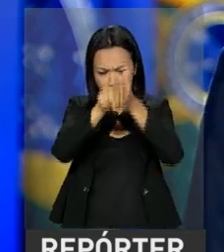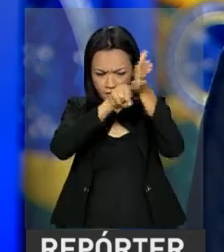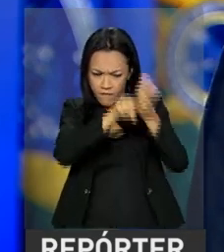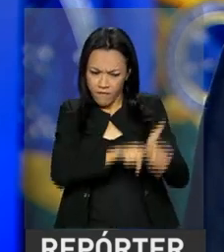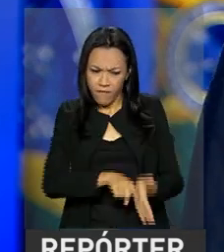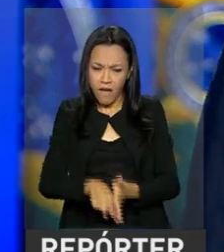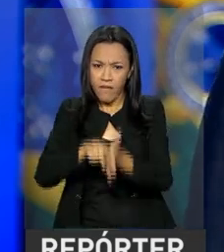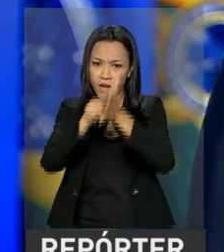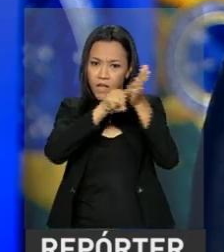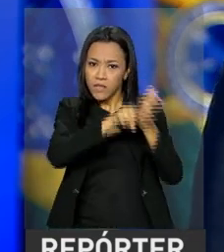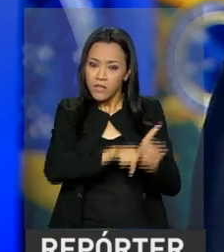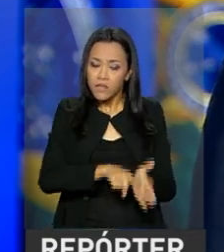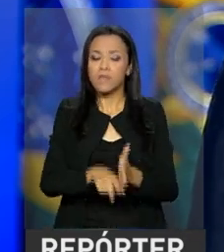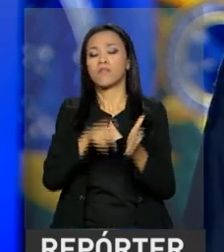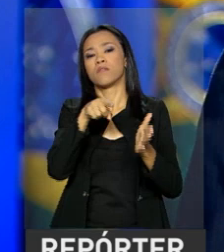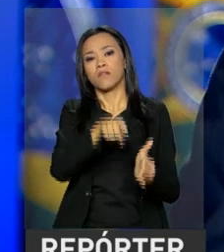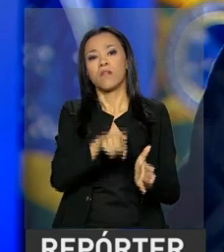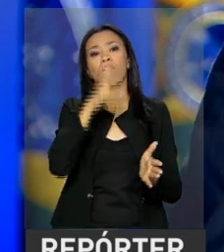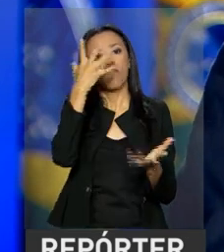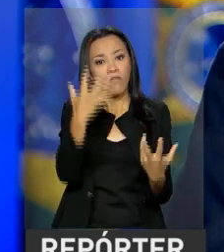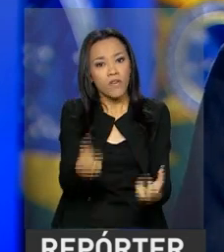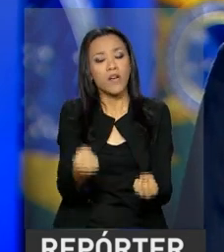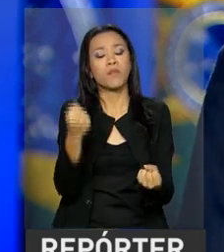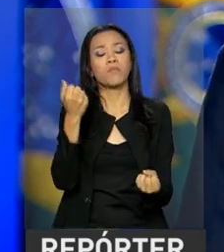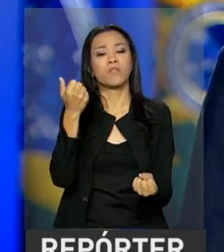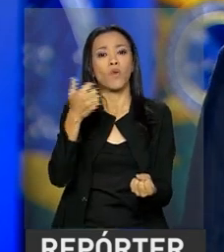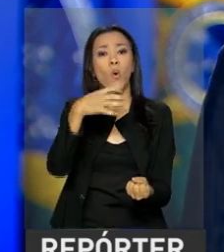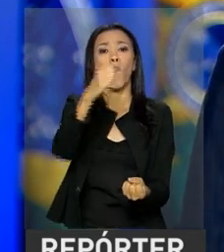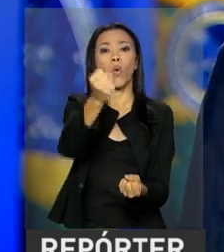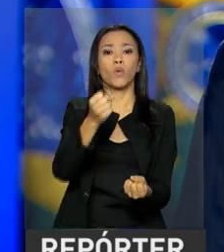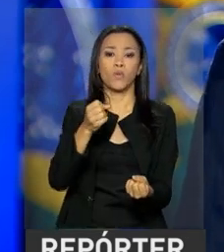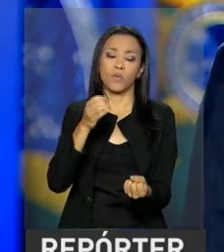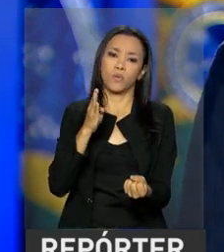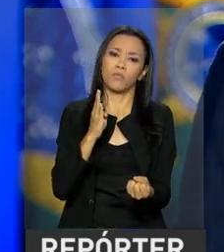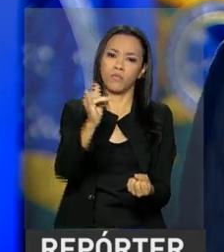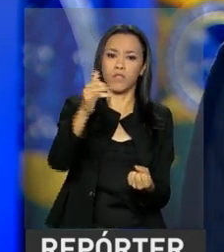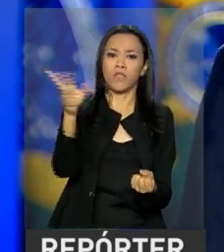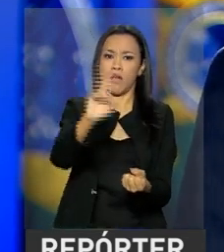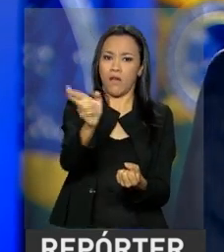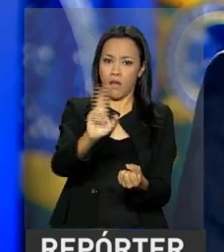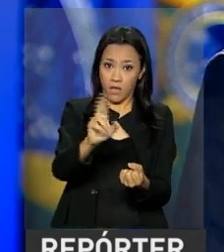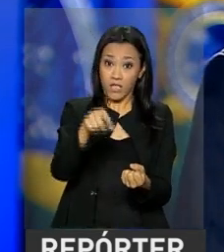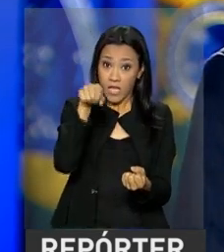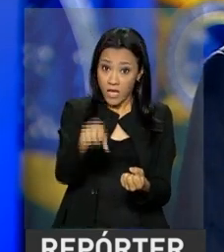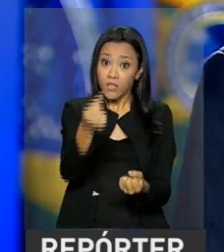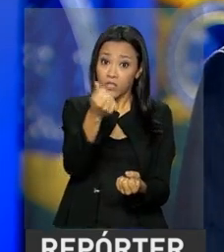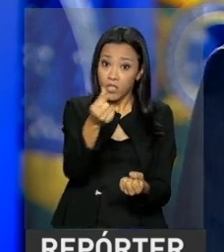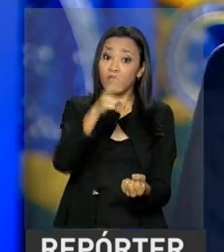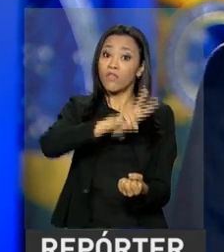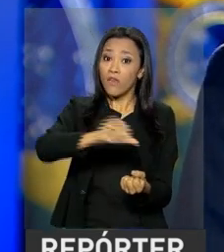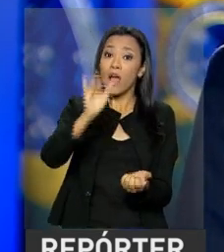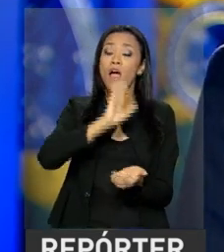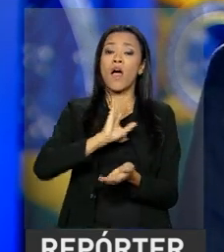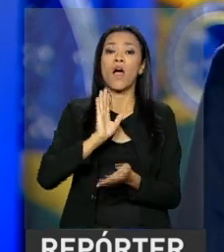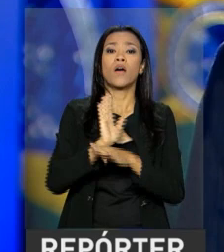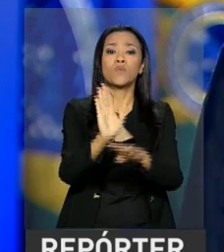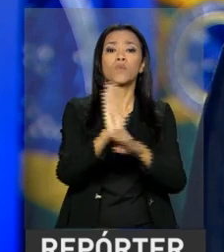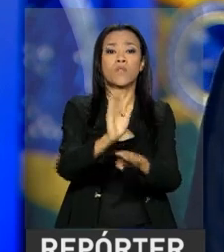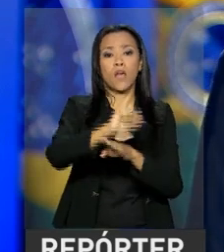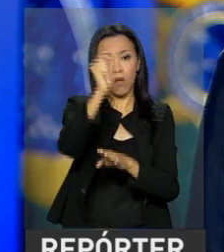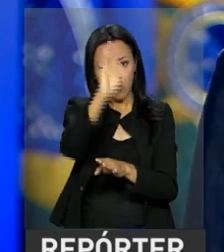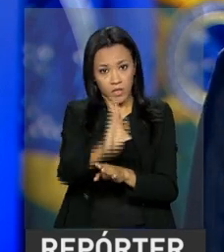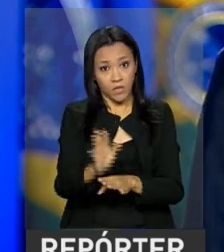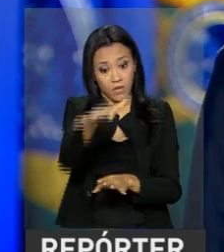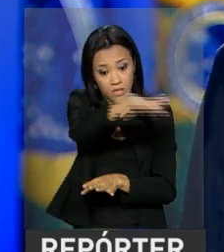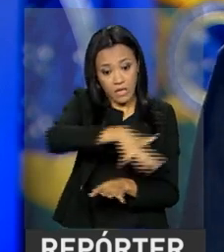medida e vamos chegar a mais de 8 bilhões de reais dinheiro que poderá ajudar o país a investir mais no